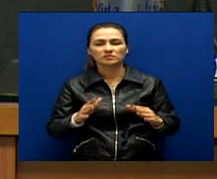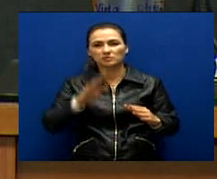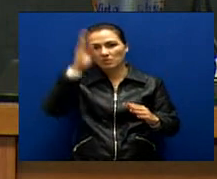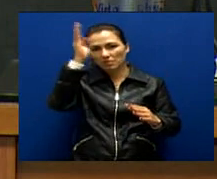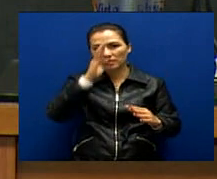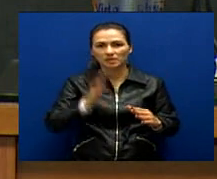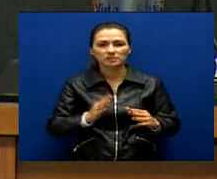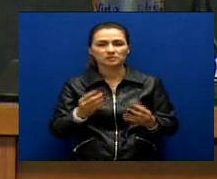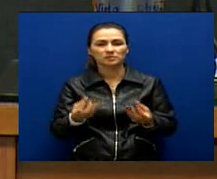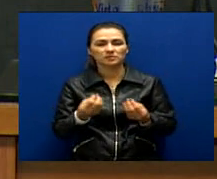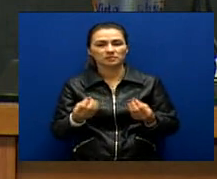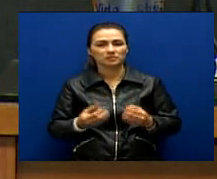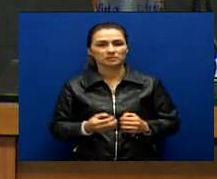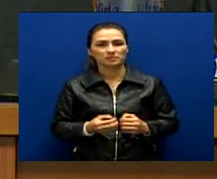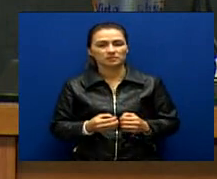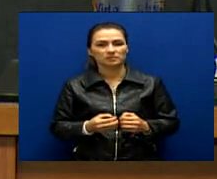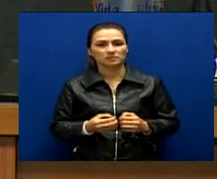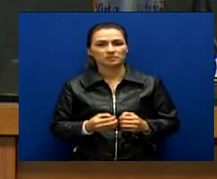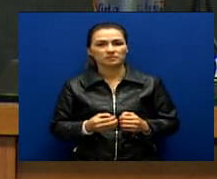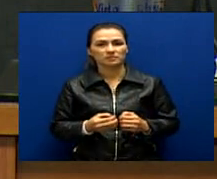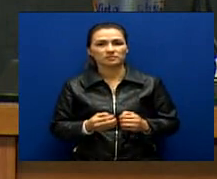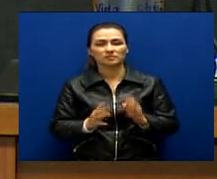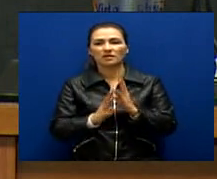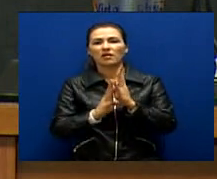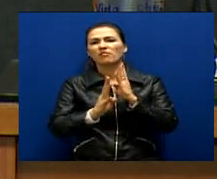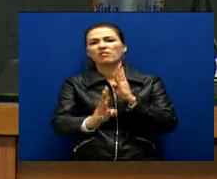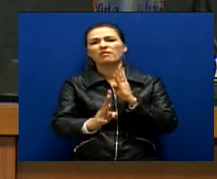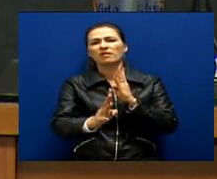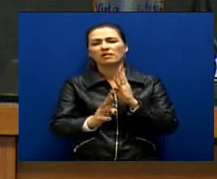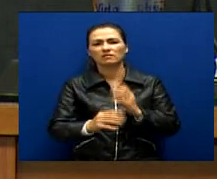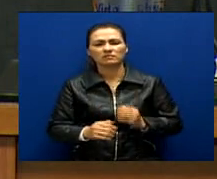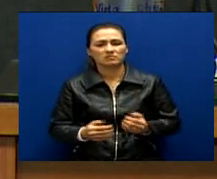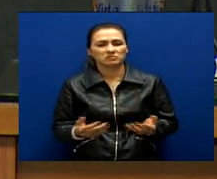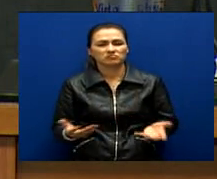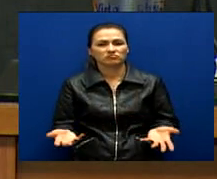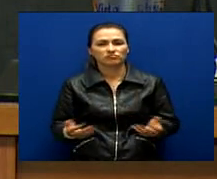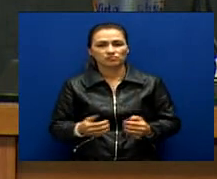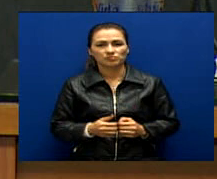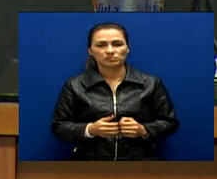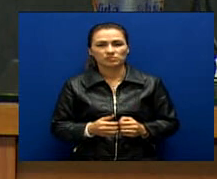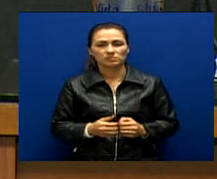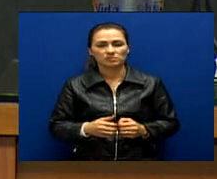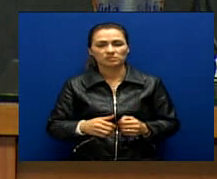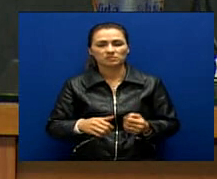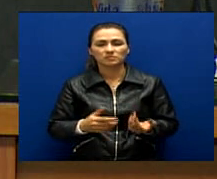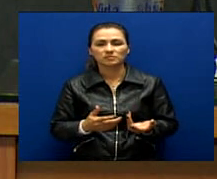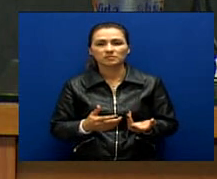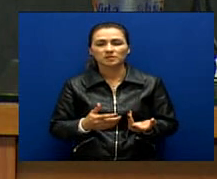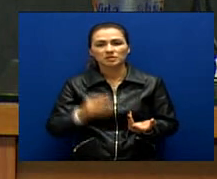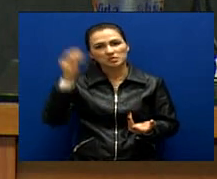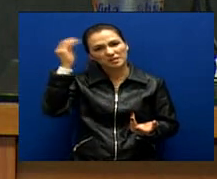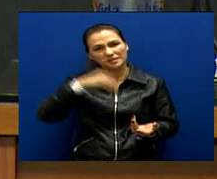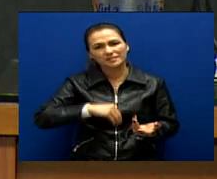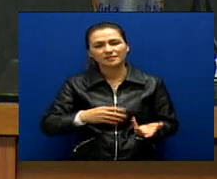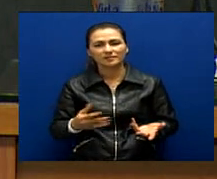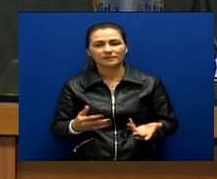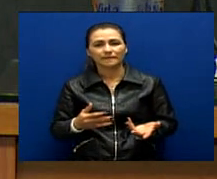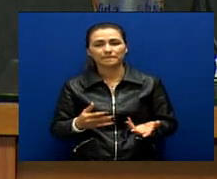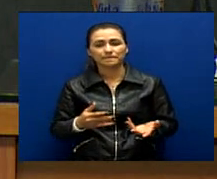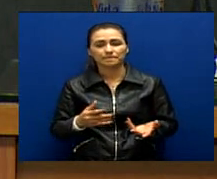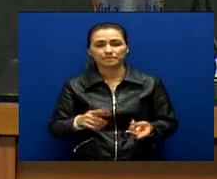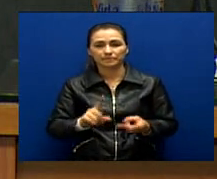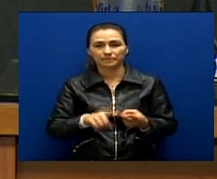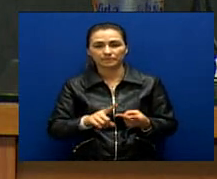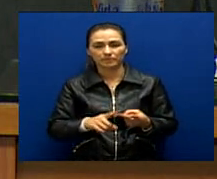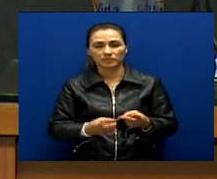mesmo com a fila de espera lá segundo um pouquinho mais difícil porque é mais complexo é que o conselho não tem poder